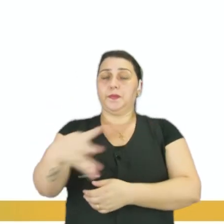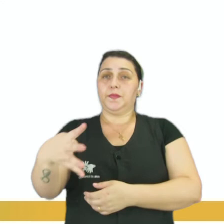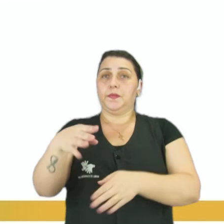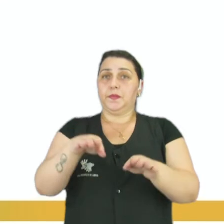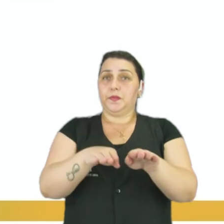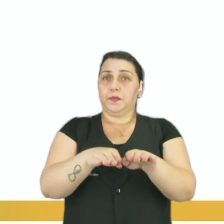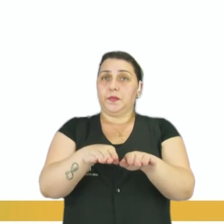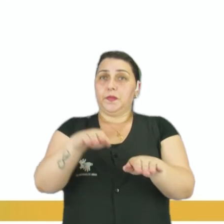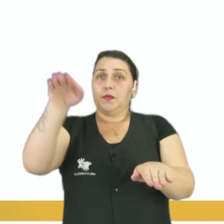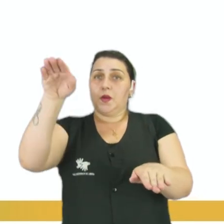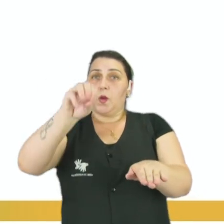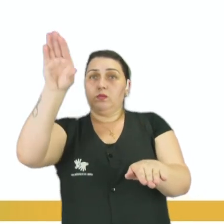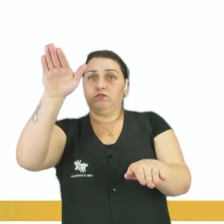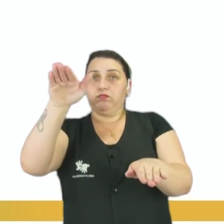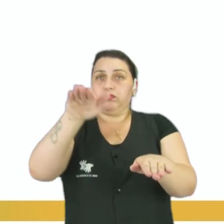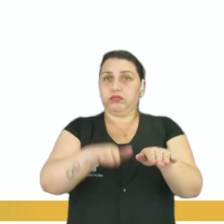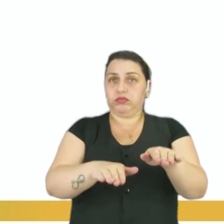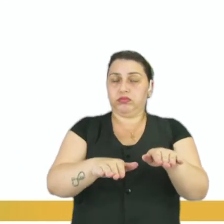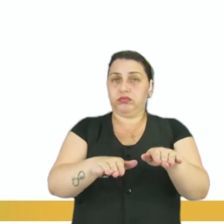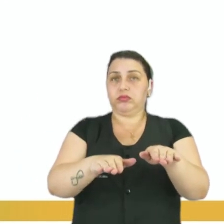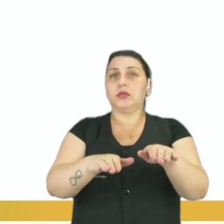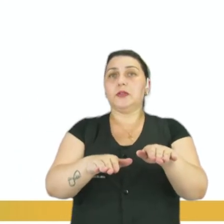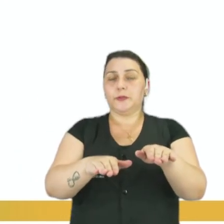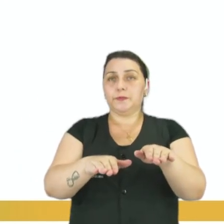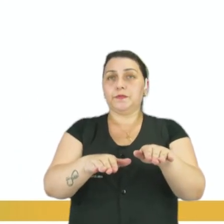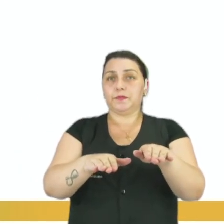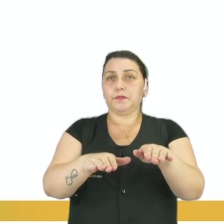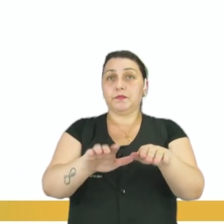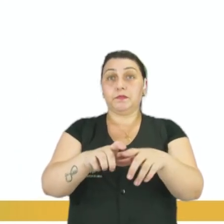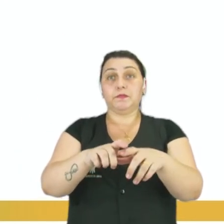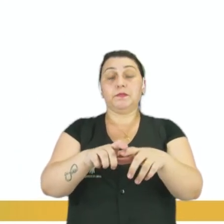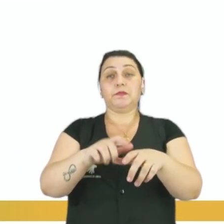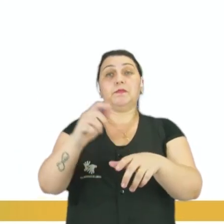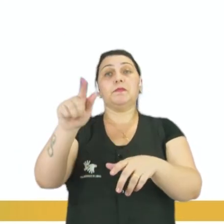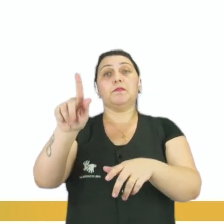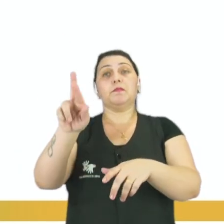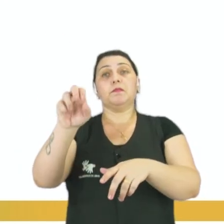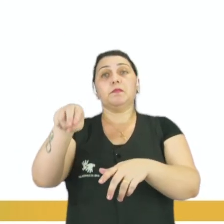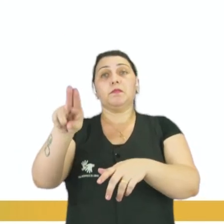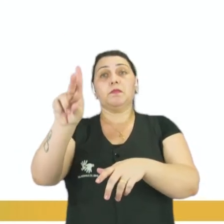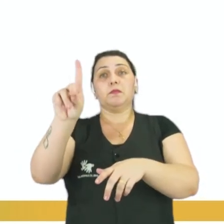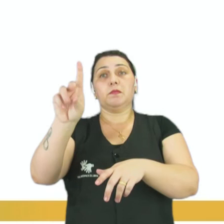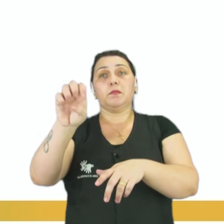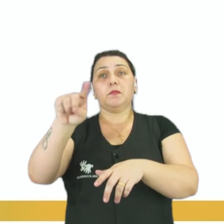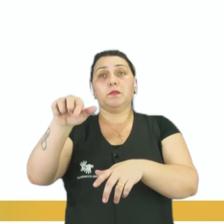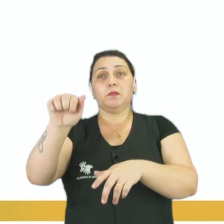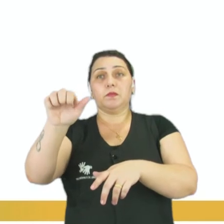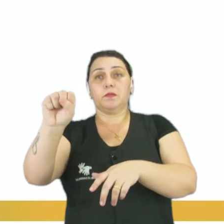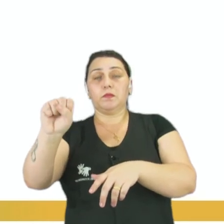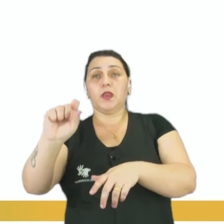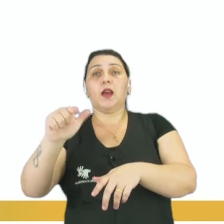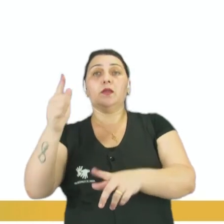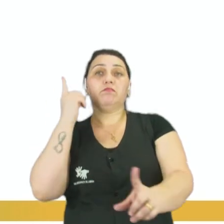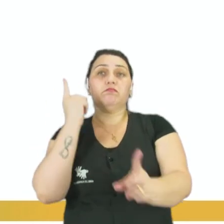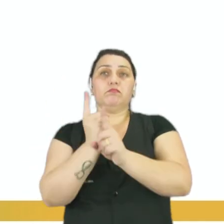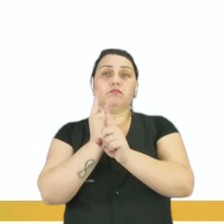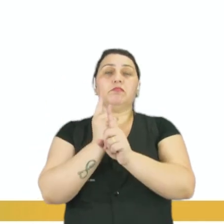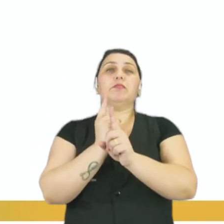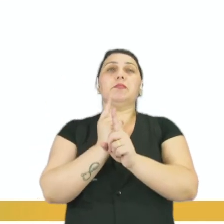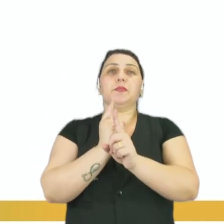tabela é crescente ou decrescente com relação as grandezas né E a outra é você